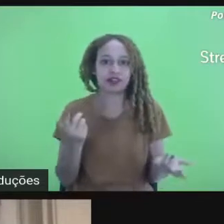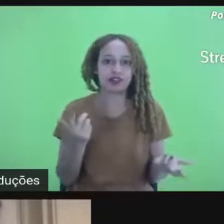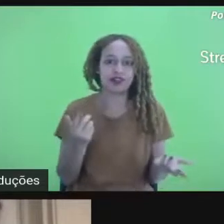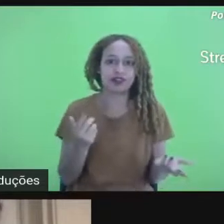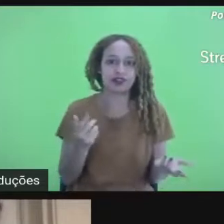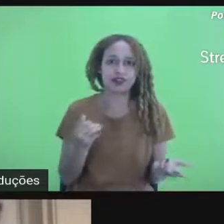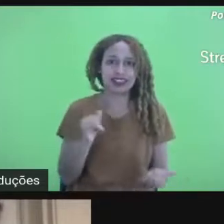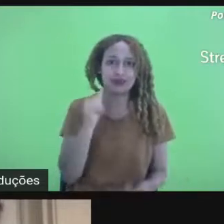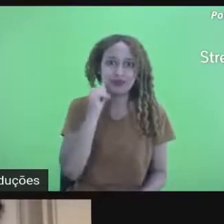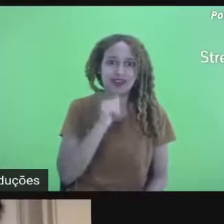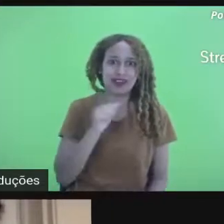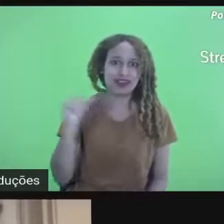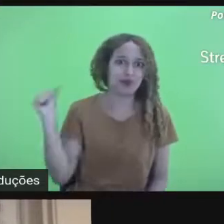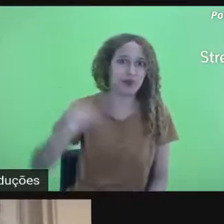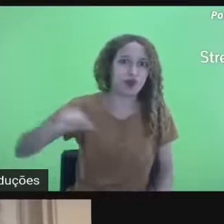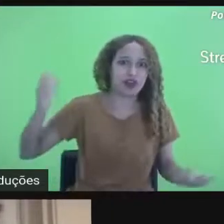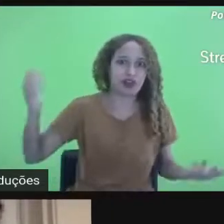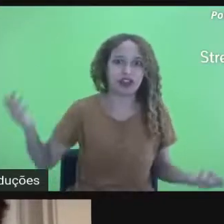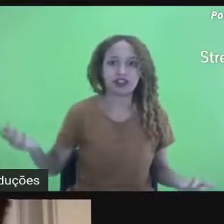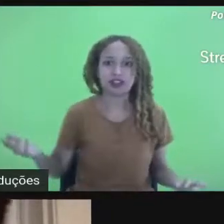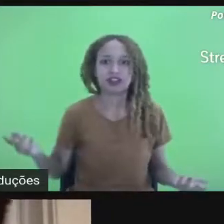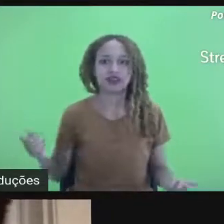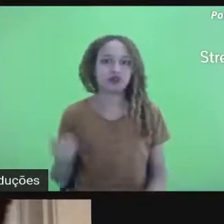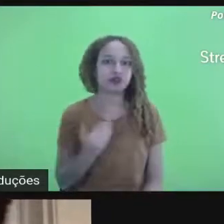ainda. A gente não consegue